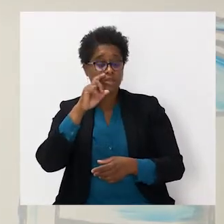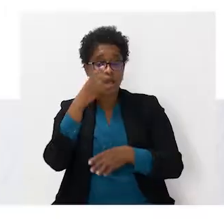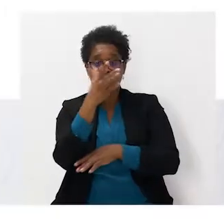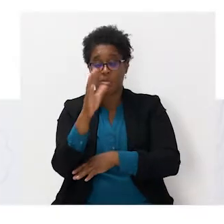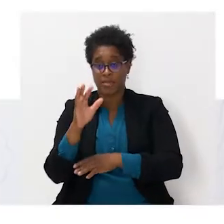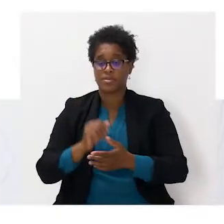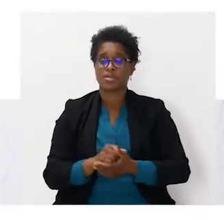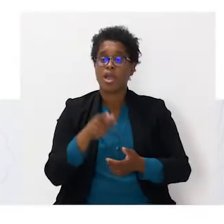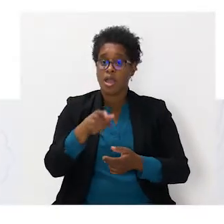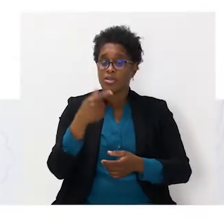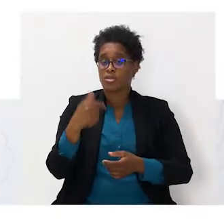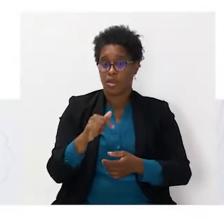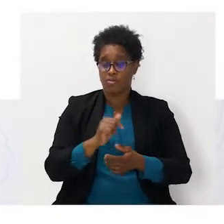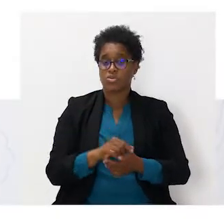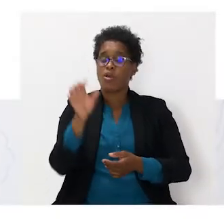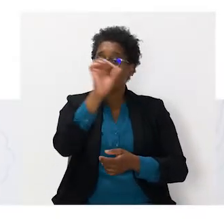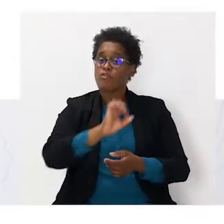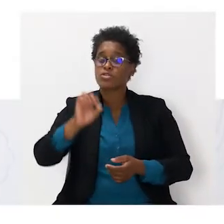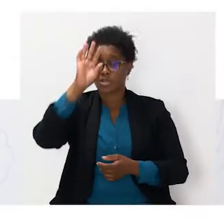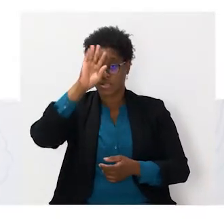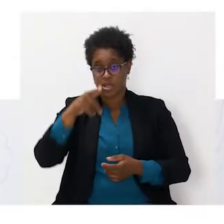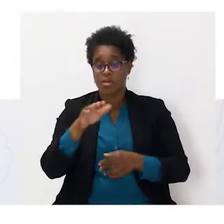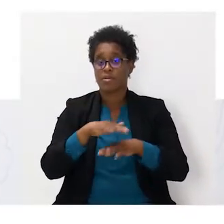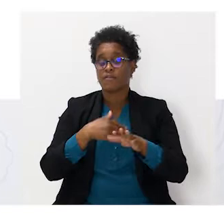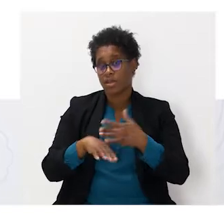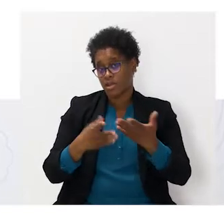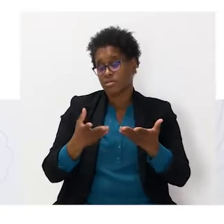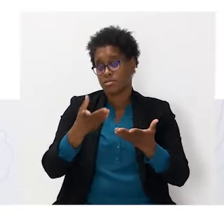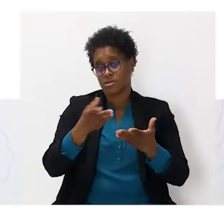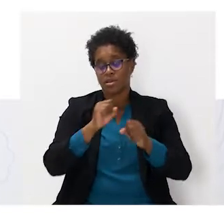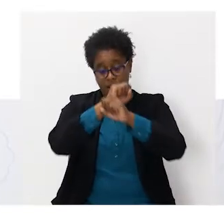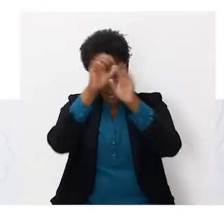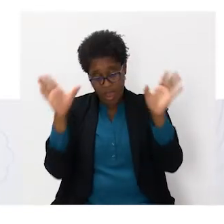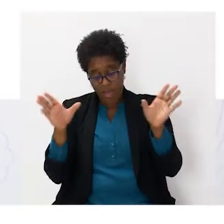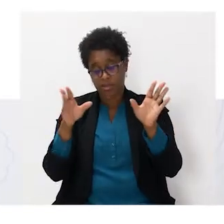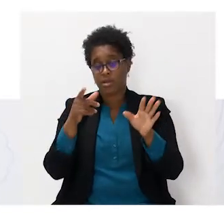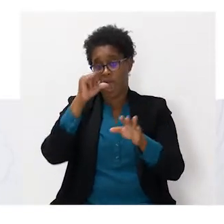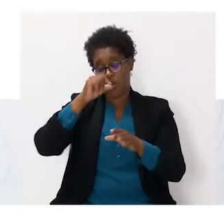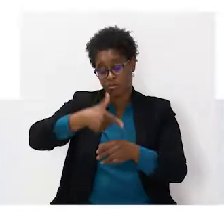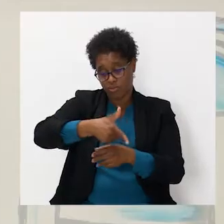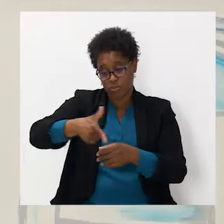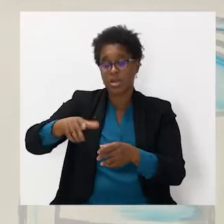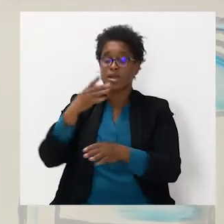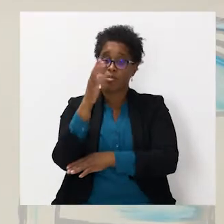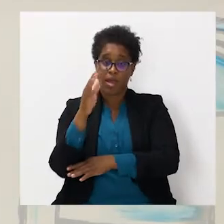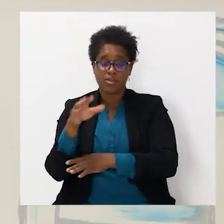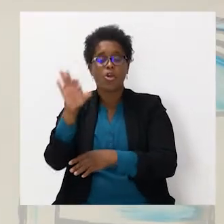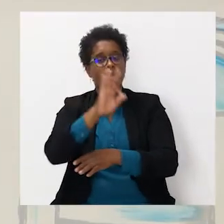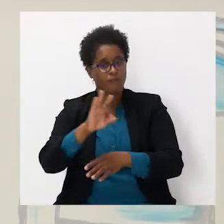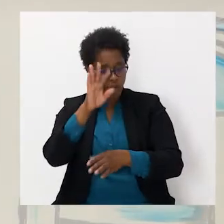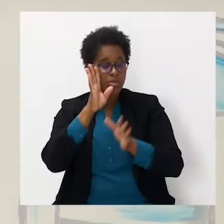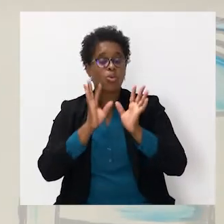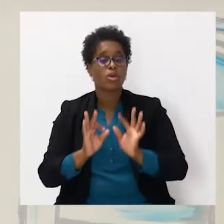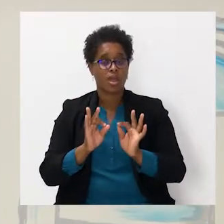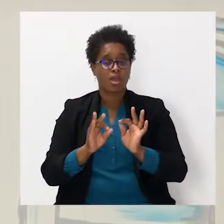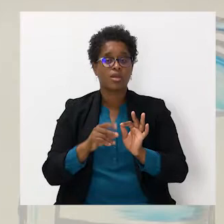plantas. Aqui temos, vocês fazem isso? Fazem? Claro! Regar as plantas é uma forma de cuidar.